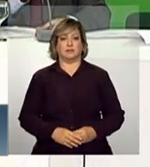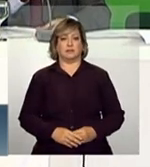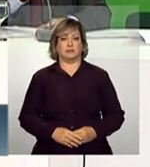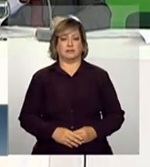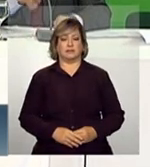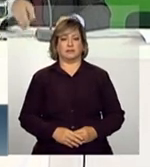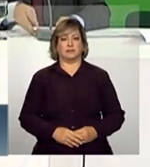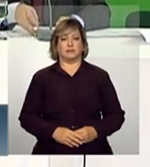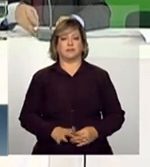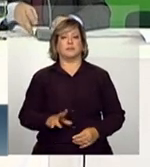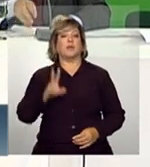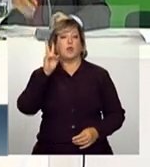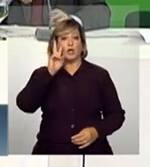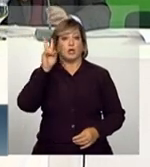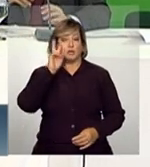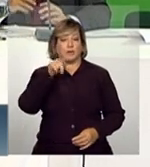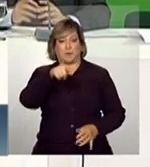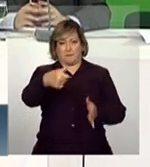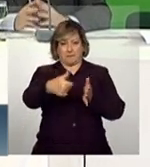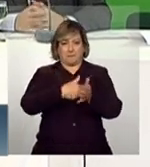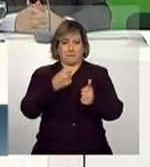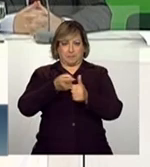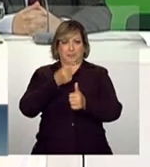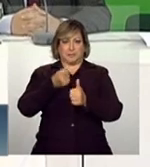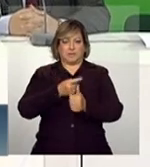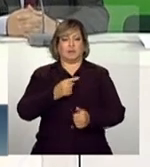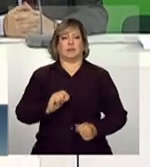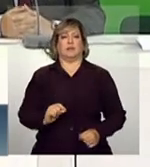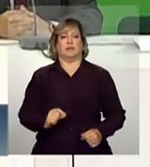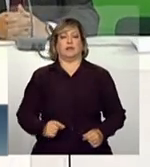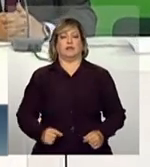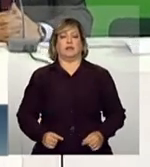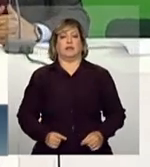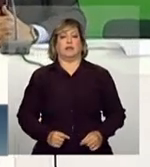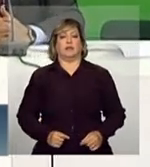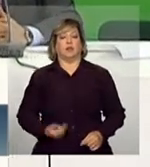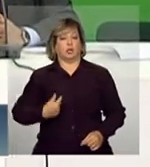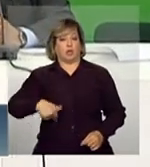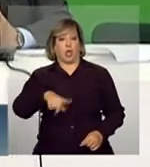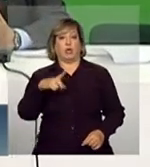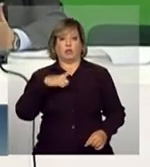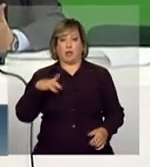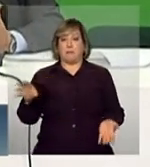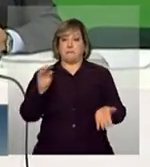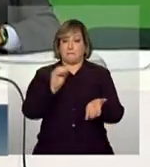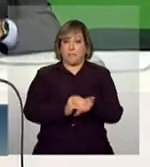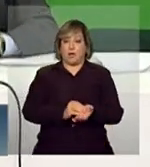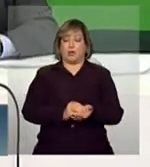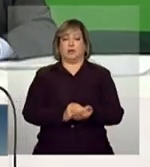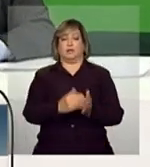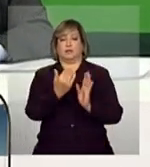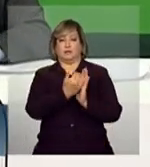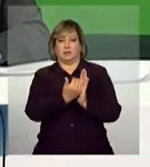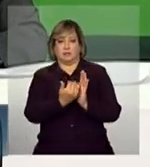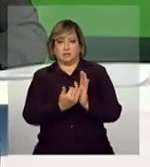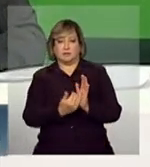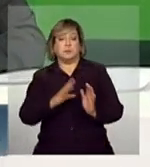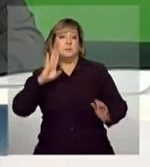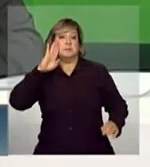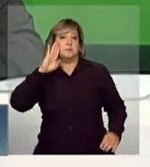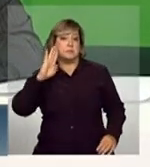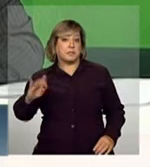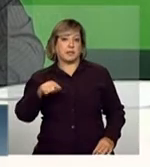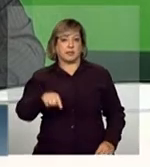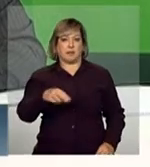Com relação à sua primeira pergunta, nós estamos colocando no regime principal